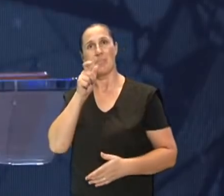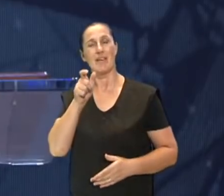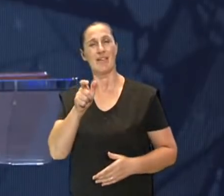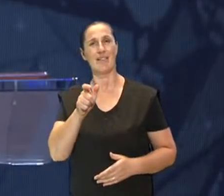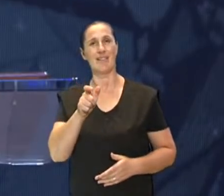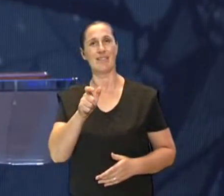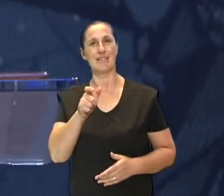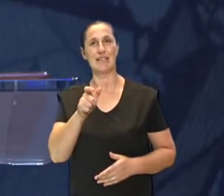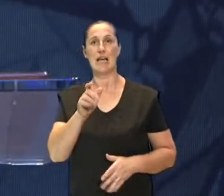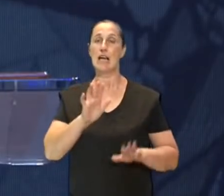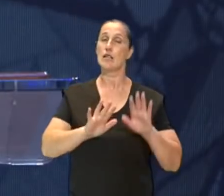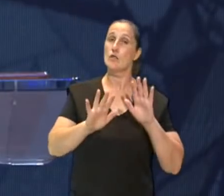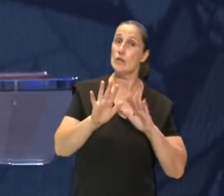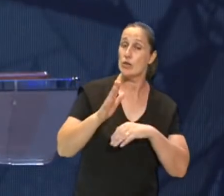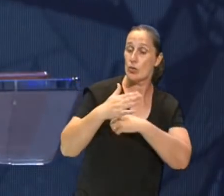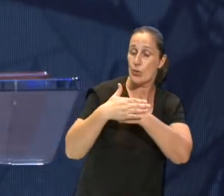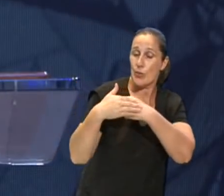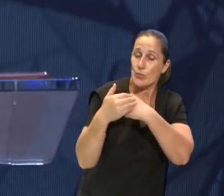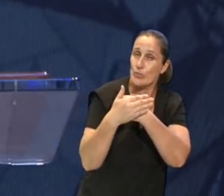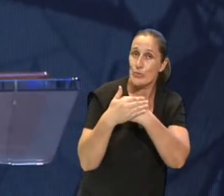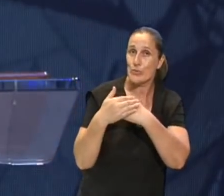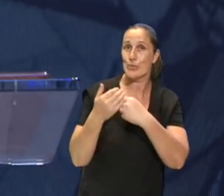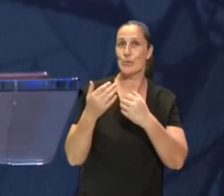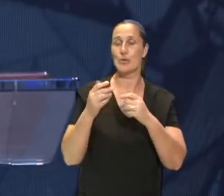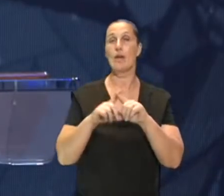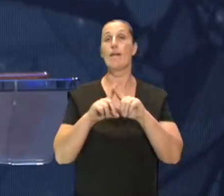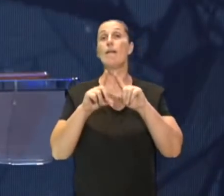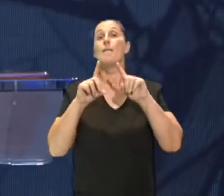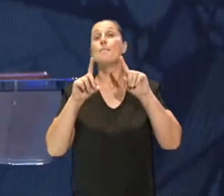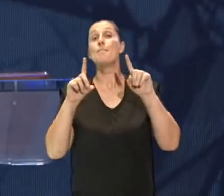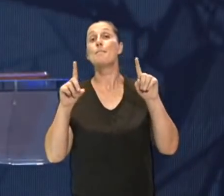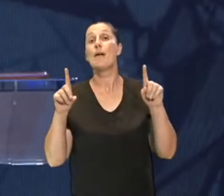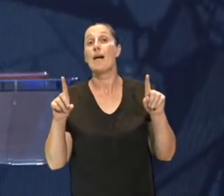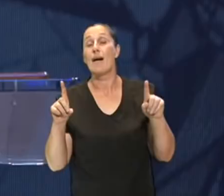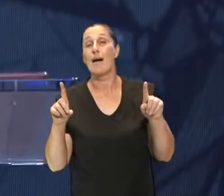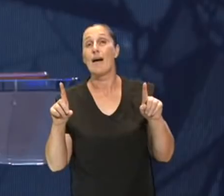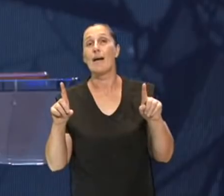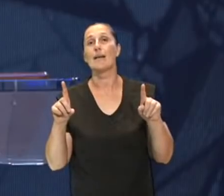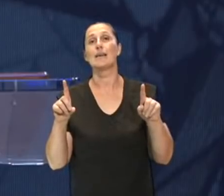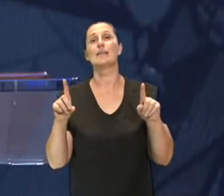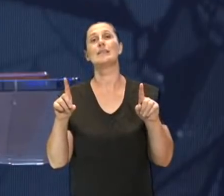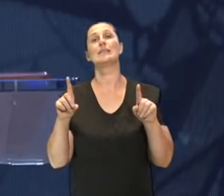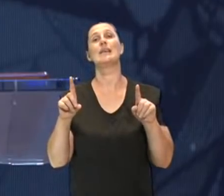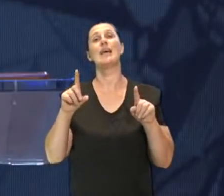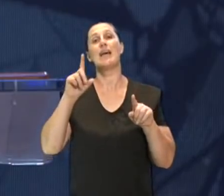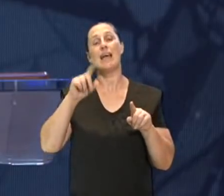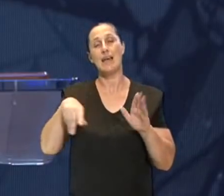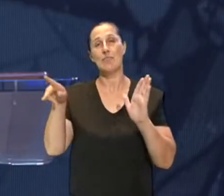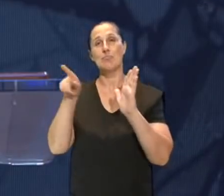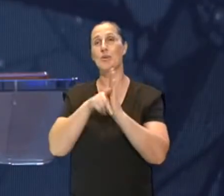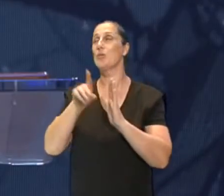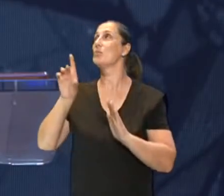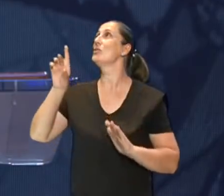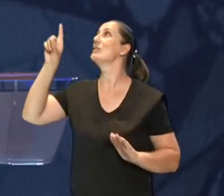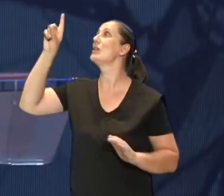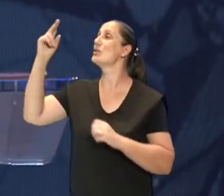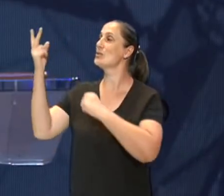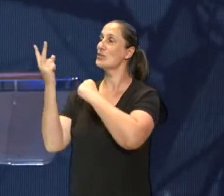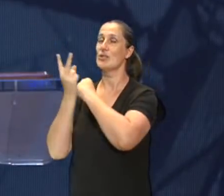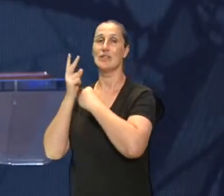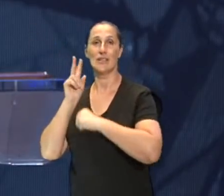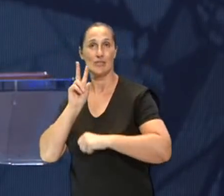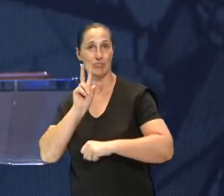Outras vezes palavras de consolação. Mas ambas são a voz do Senhor tratando o meu e o seu